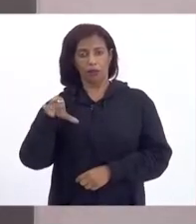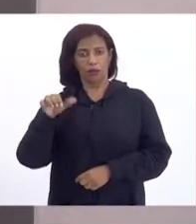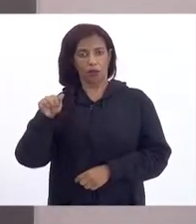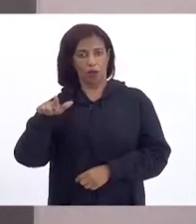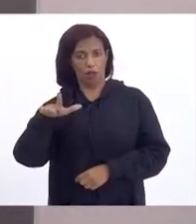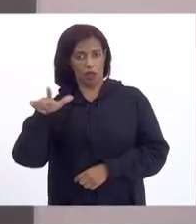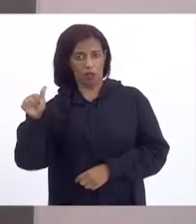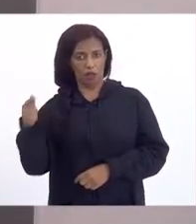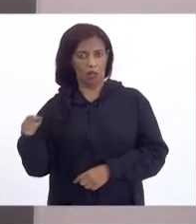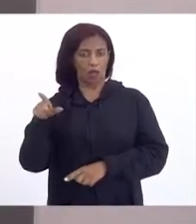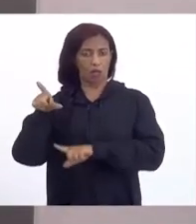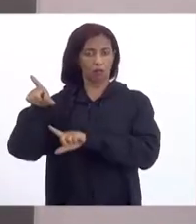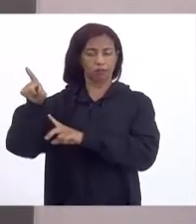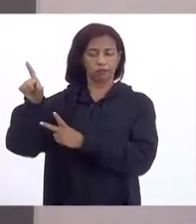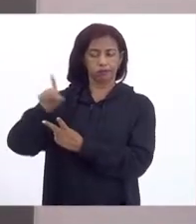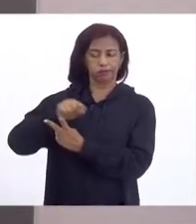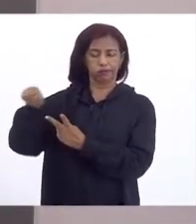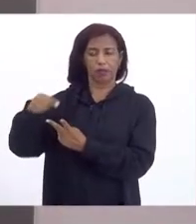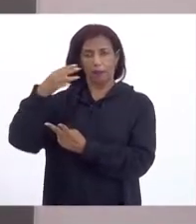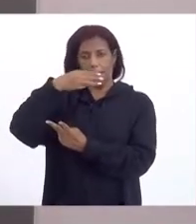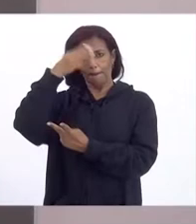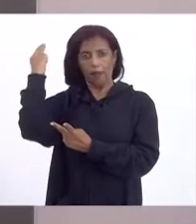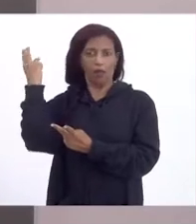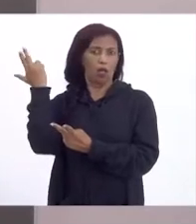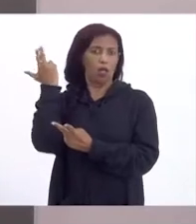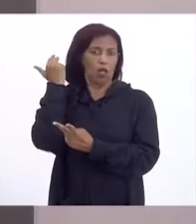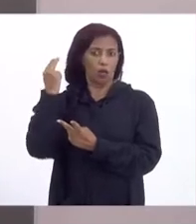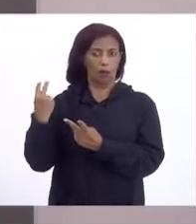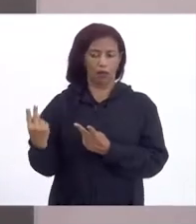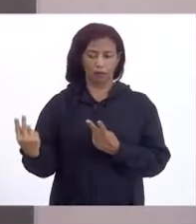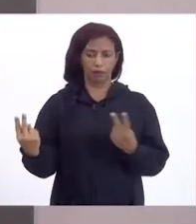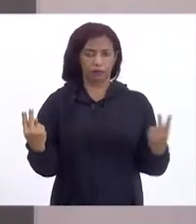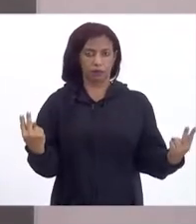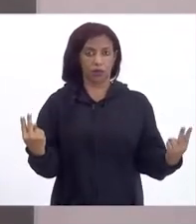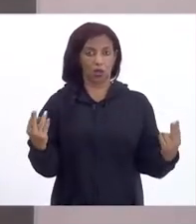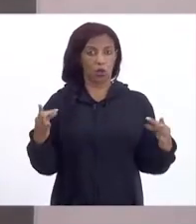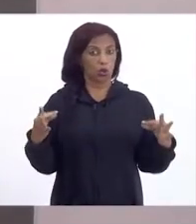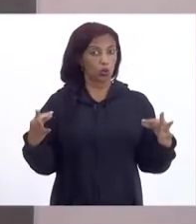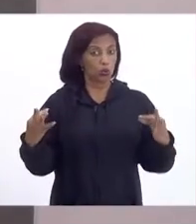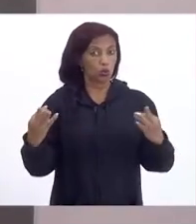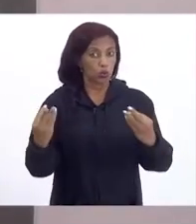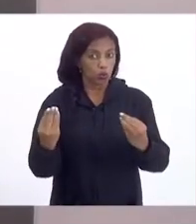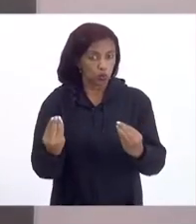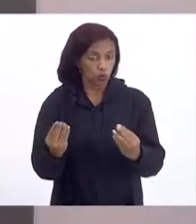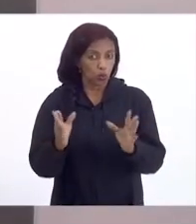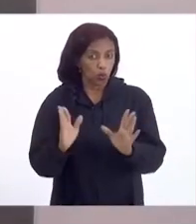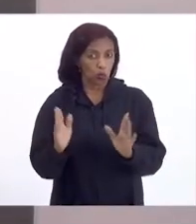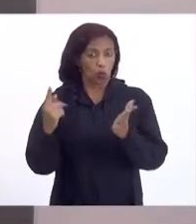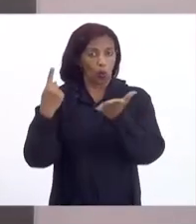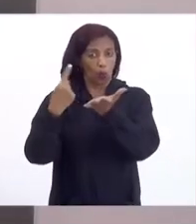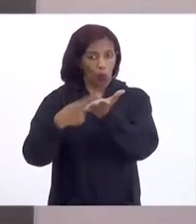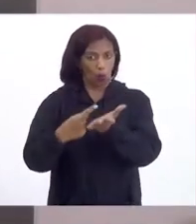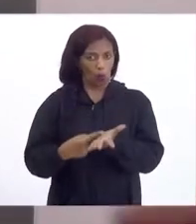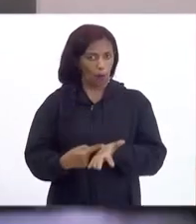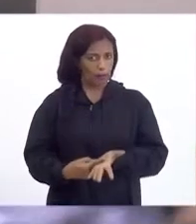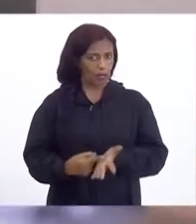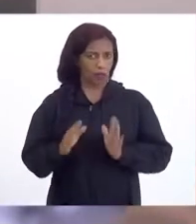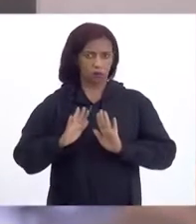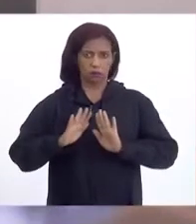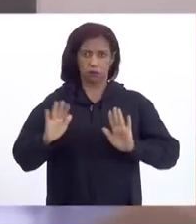o Márcio Canella indicou o Márcio Pacheco e o Elomar Coelho. Tudo previamente combinado, não foi